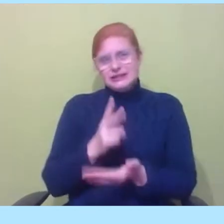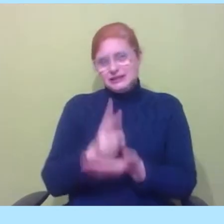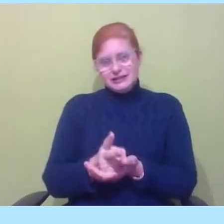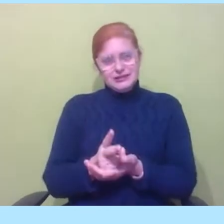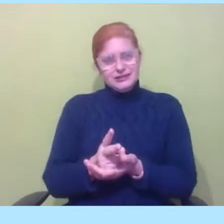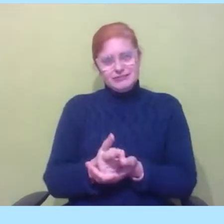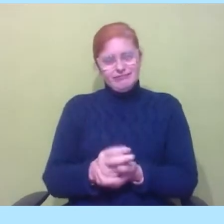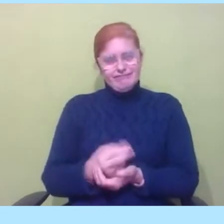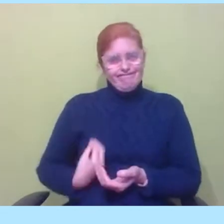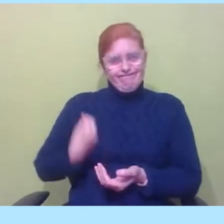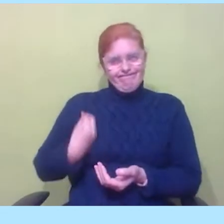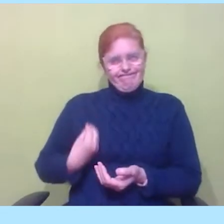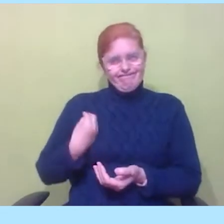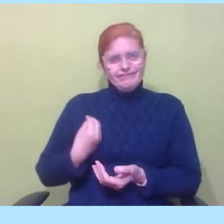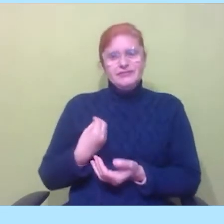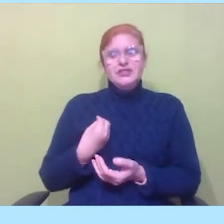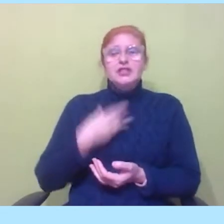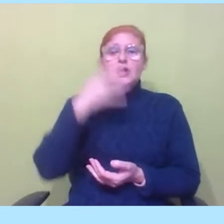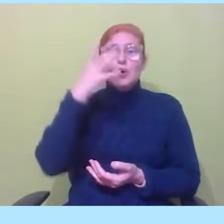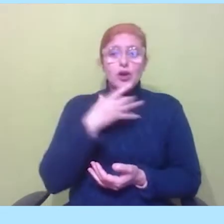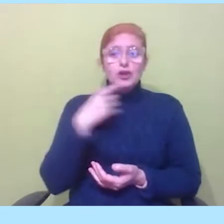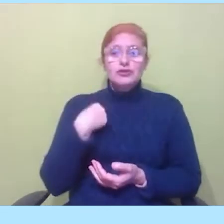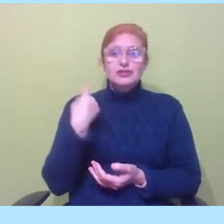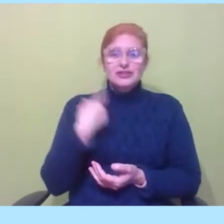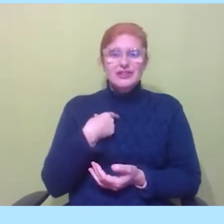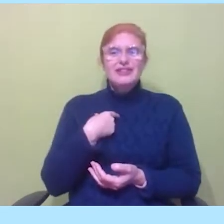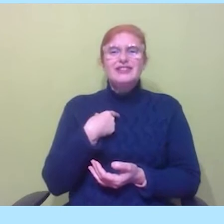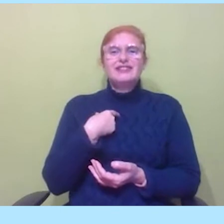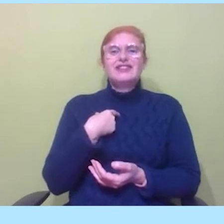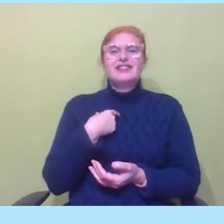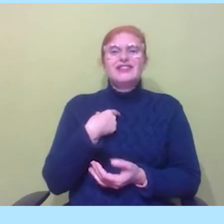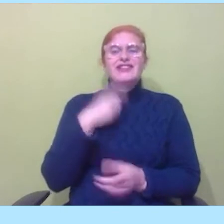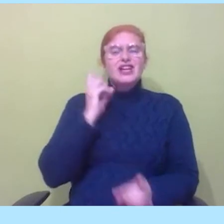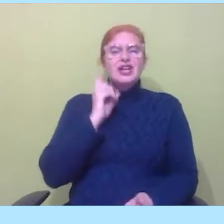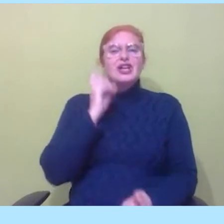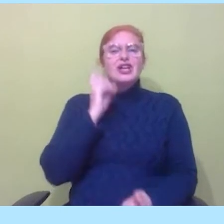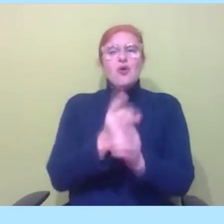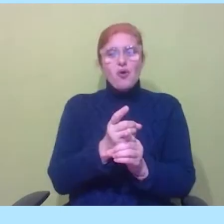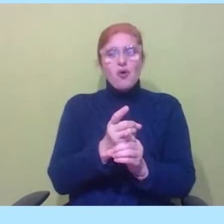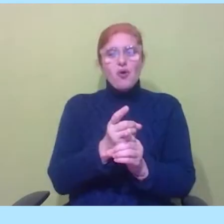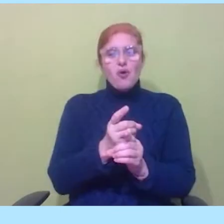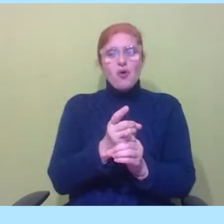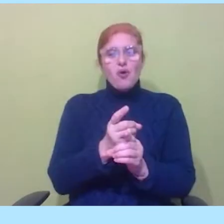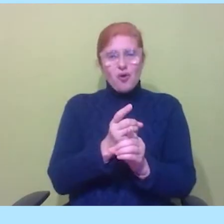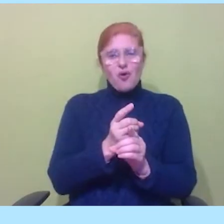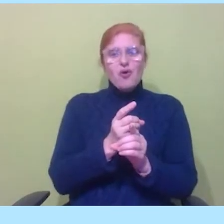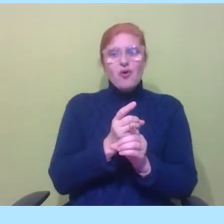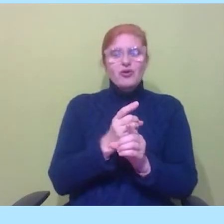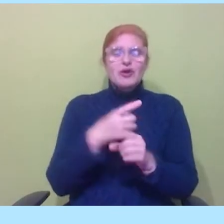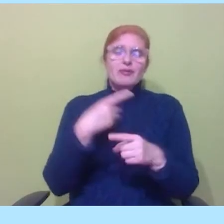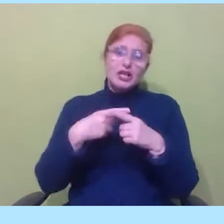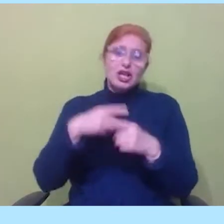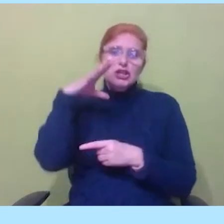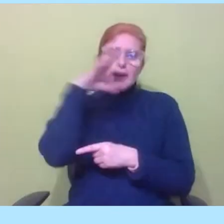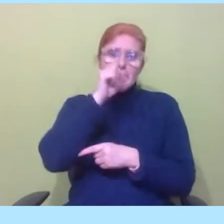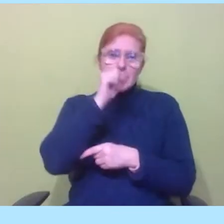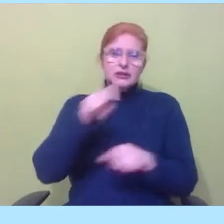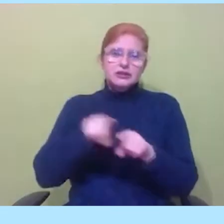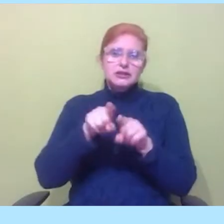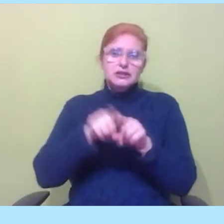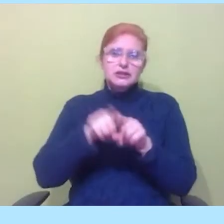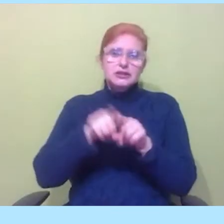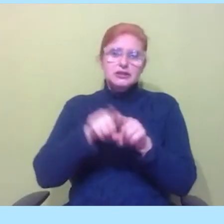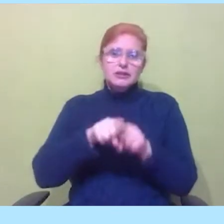E eu acho que a gente vai descobrir ainda essa solução, a gente está aprendendo, né? Essas outras formas de educar, essas formas